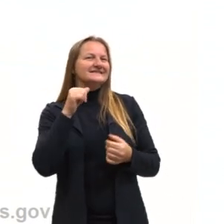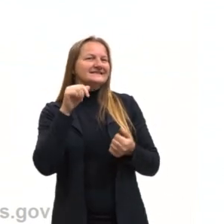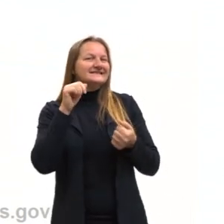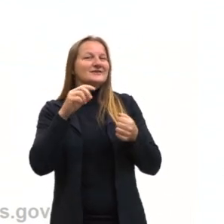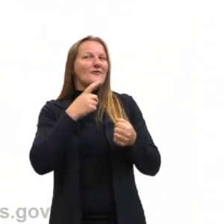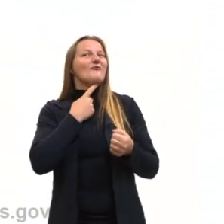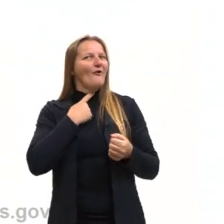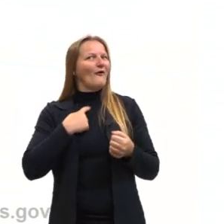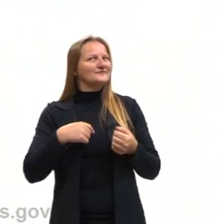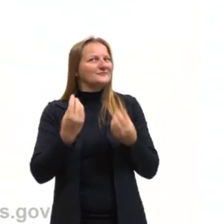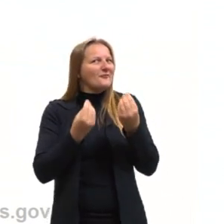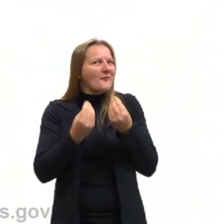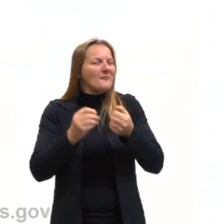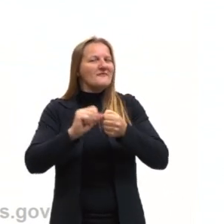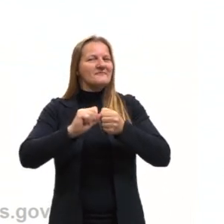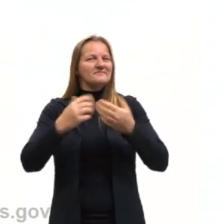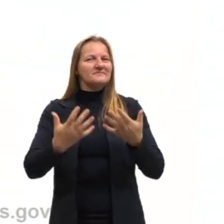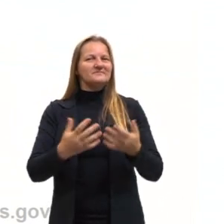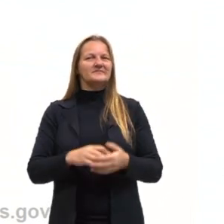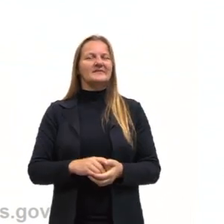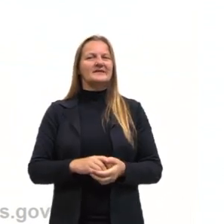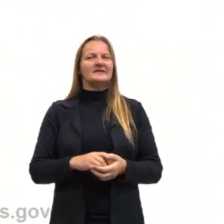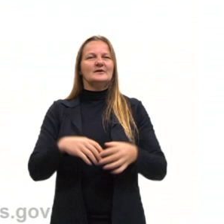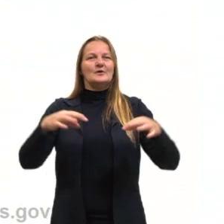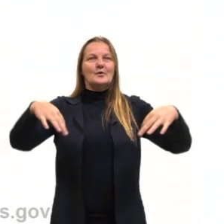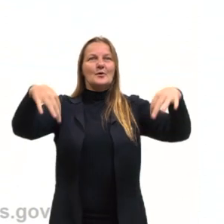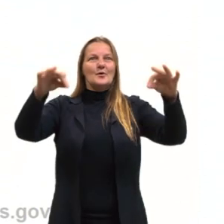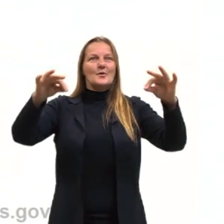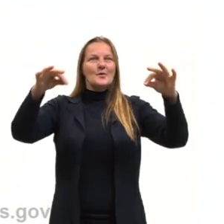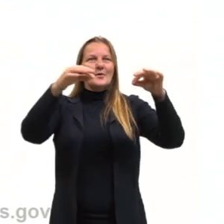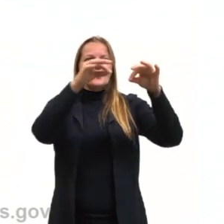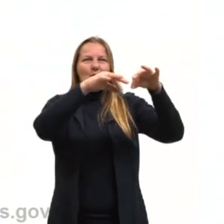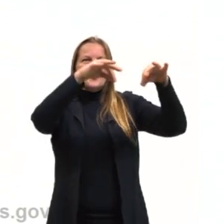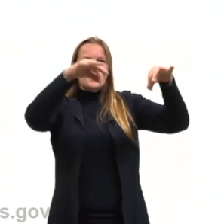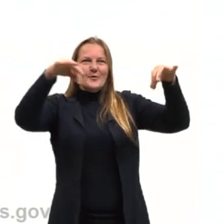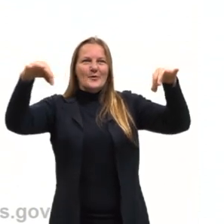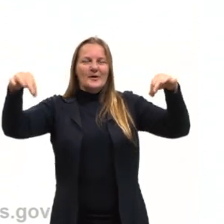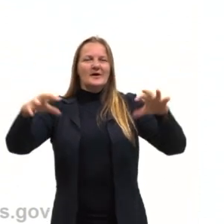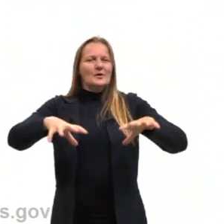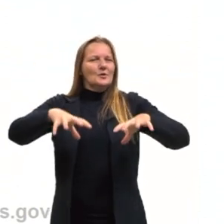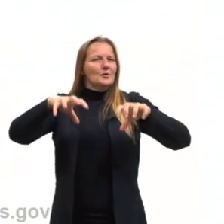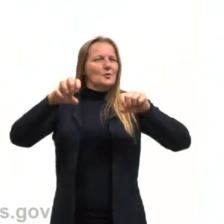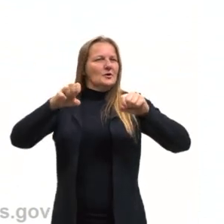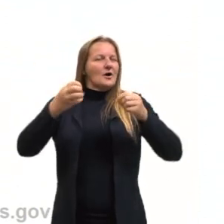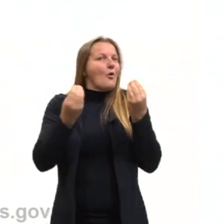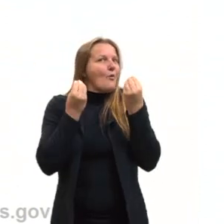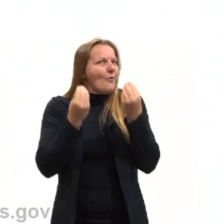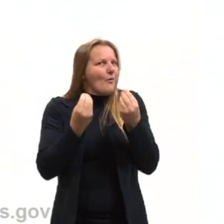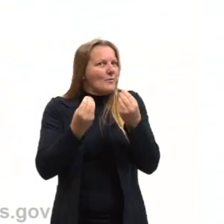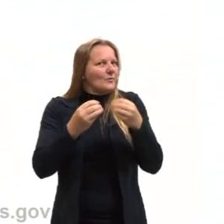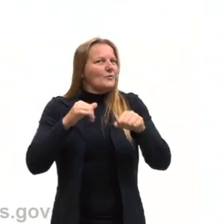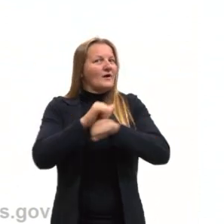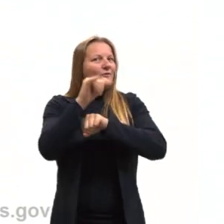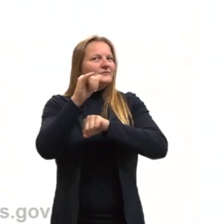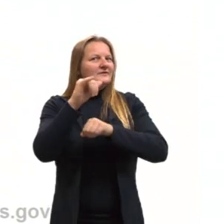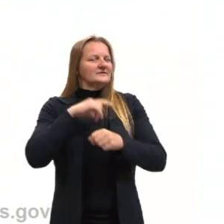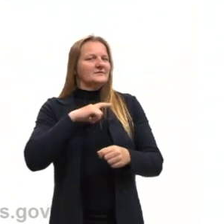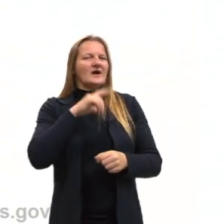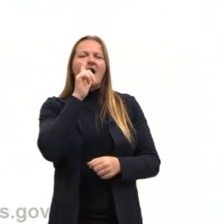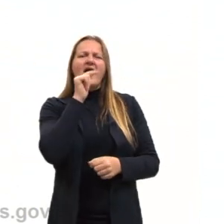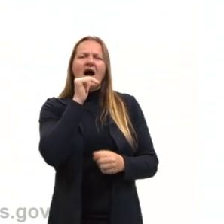de casa gosto bastante negócio de roupas de roupa seca e nós pensarmos O que